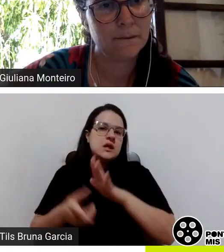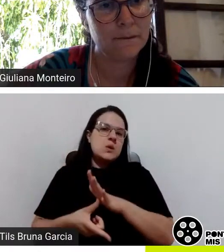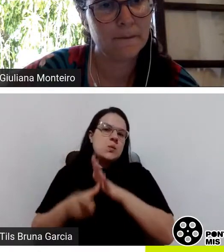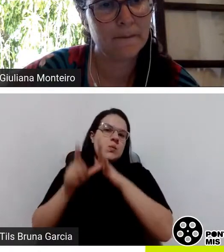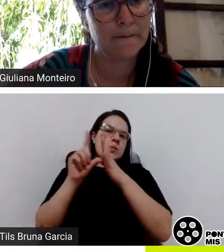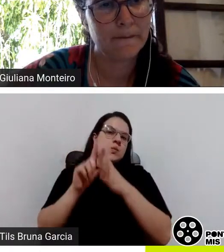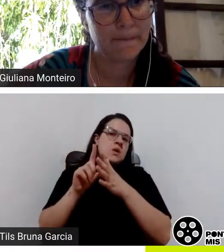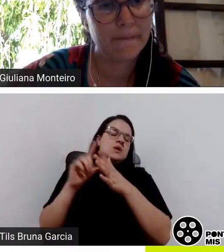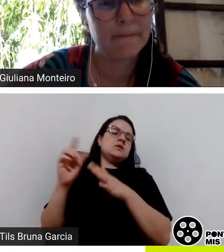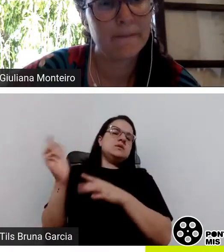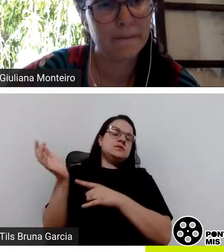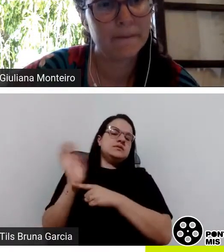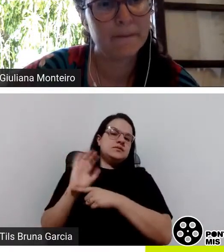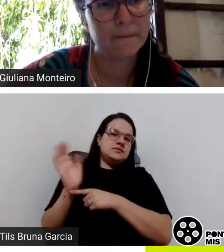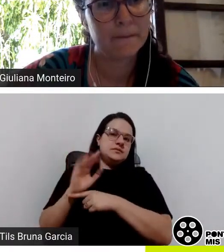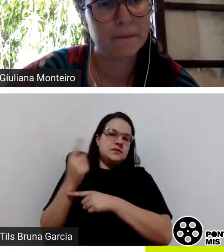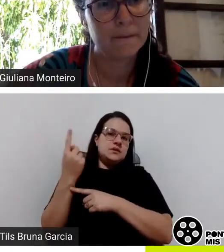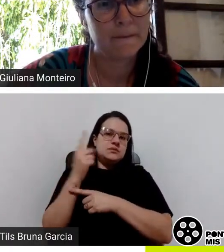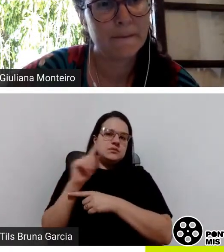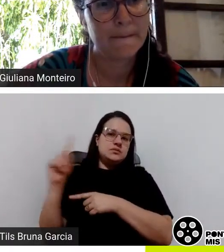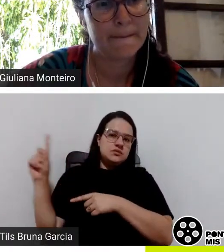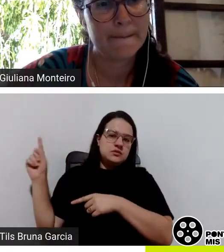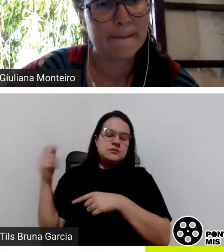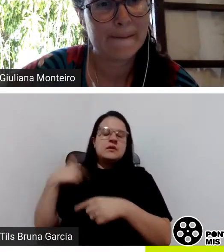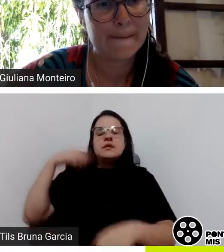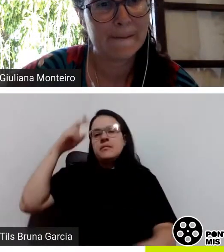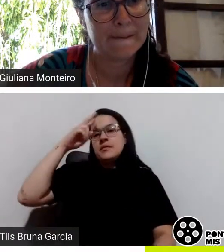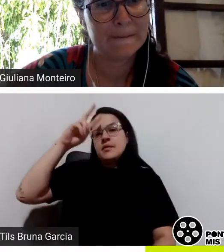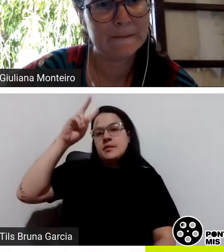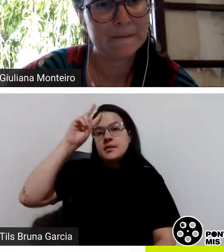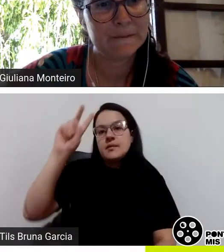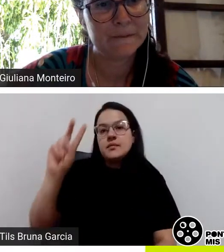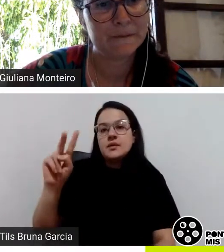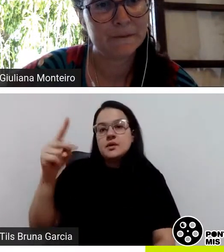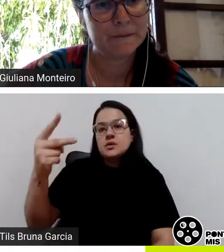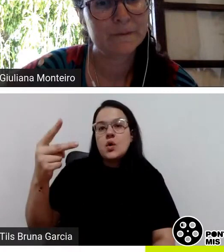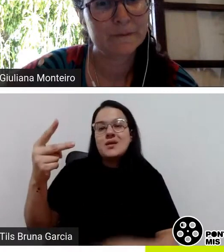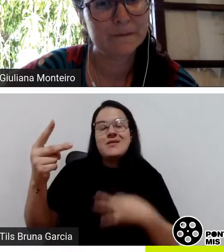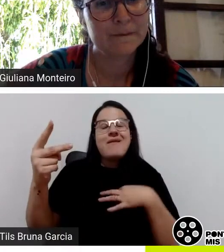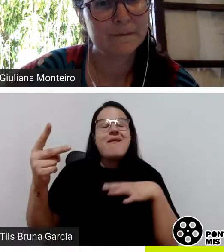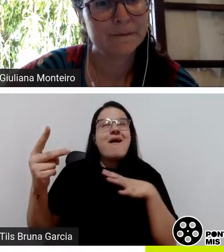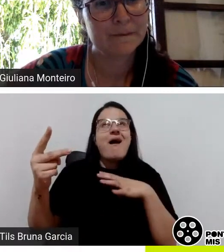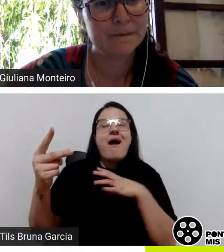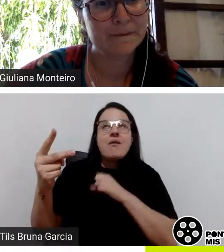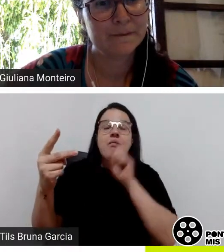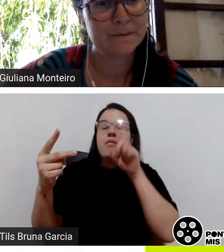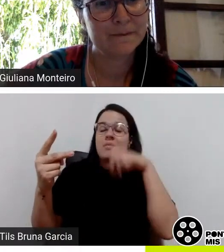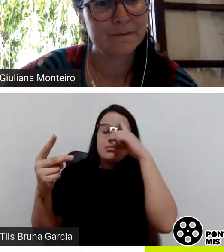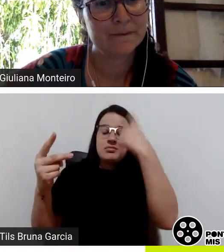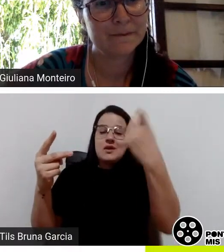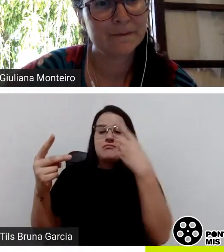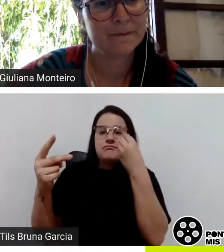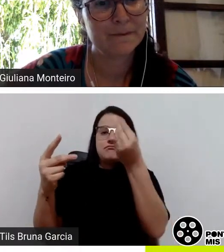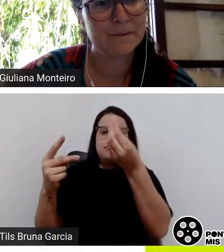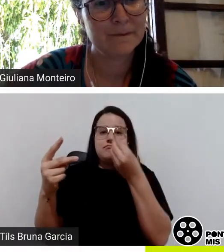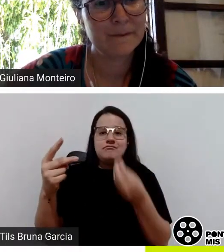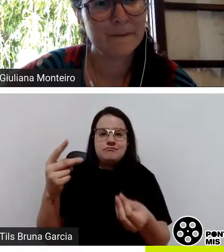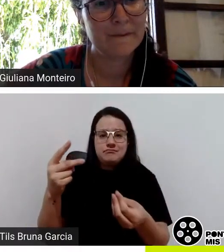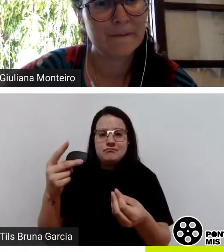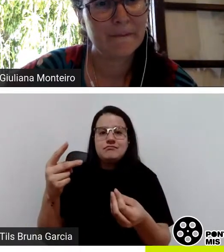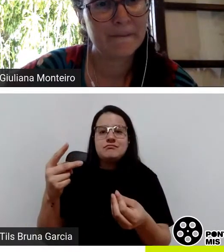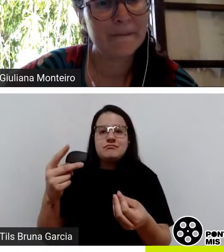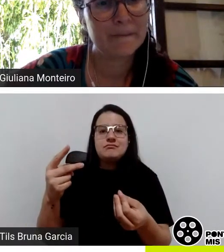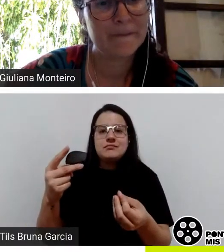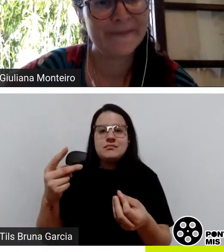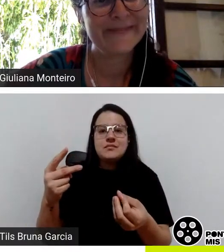filmar, aquele ensaio antes da filmagem, eu me lembro de dois improvisos que eu amo no filme, que elogio tanto assim, porque não